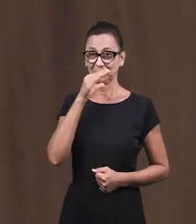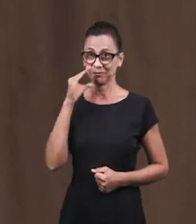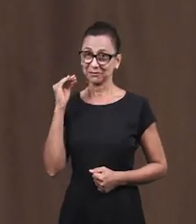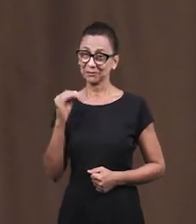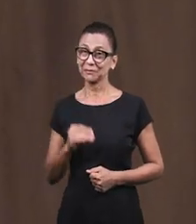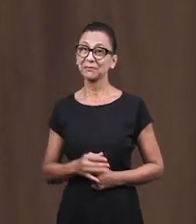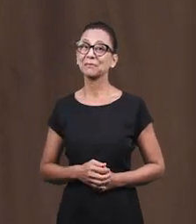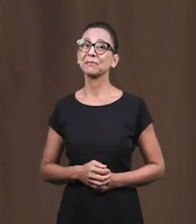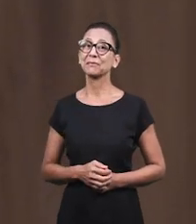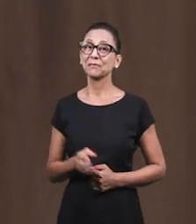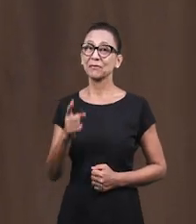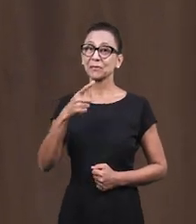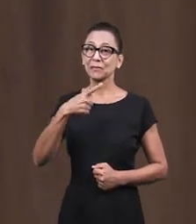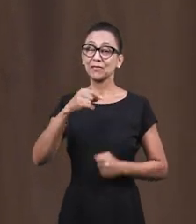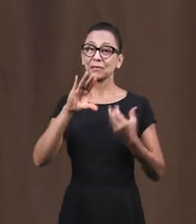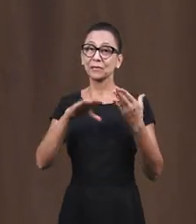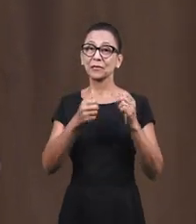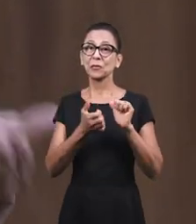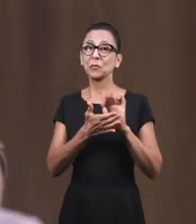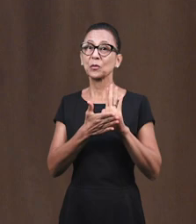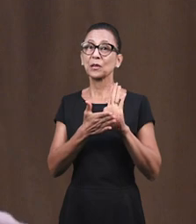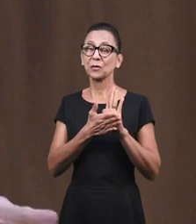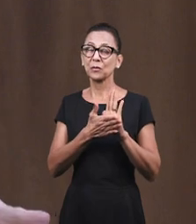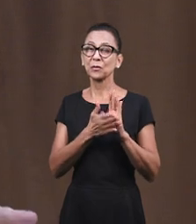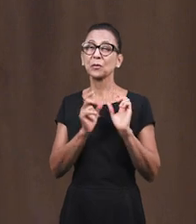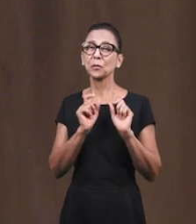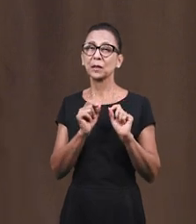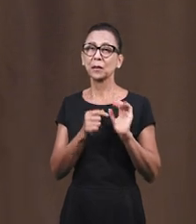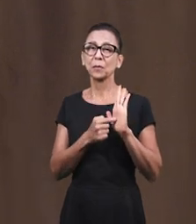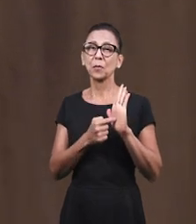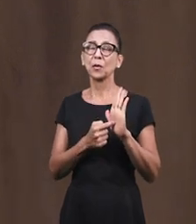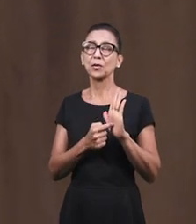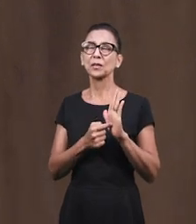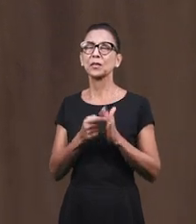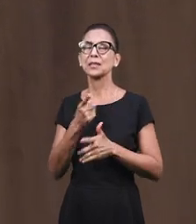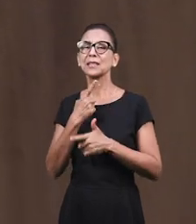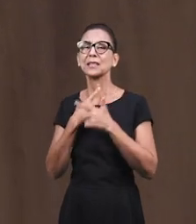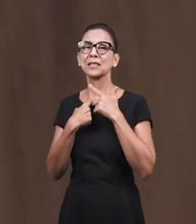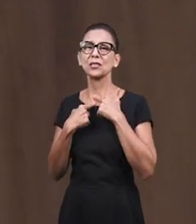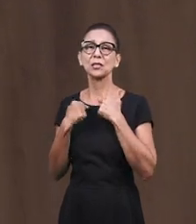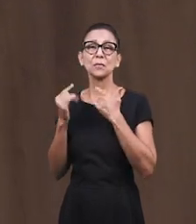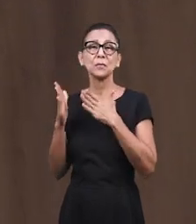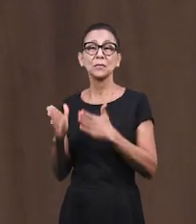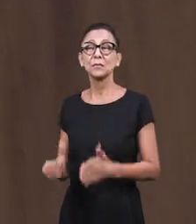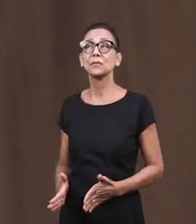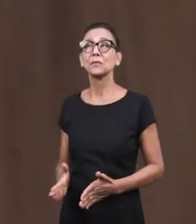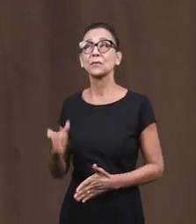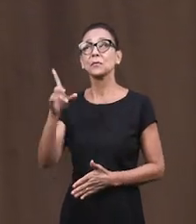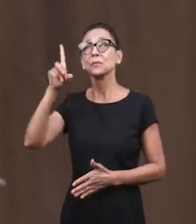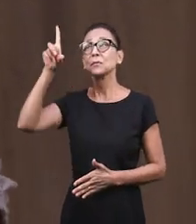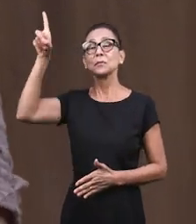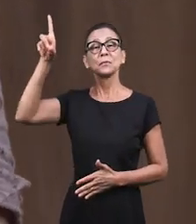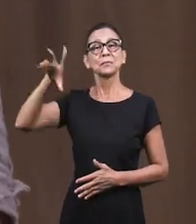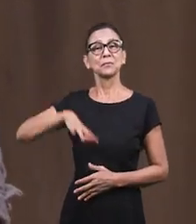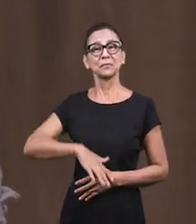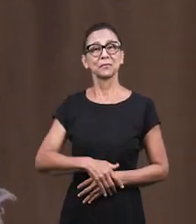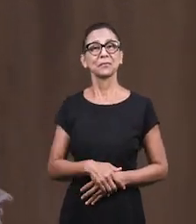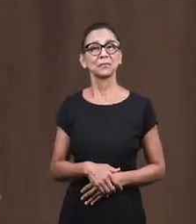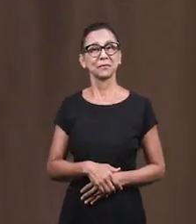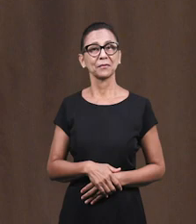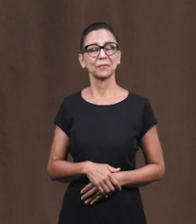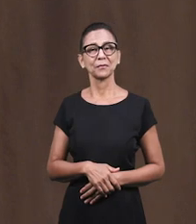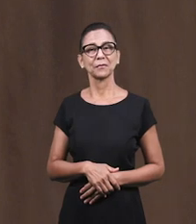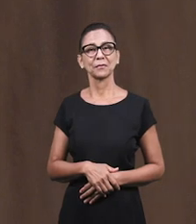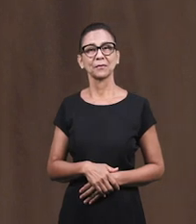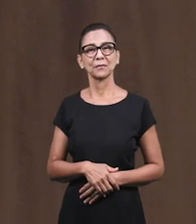Adolescentes, nós cantamos o louvor daquilo que nós almejamos, ser fiel ao nosso Deus. E aqui nós temos